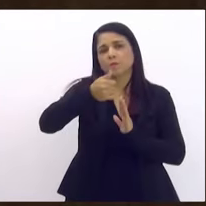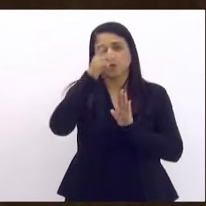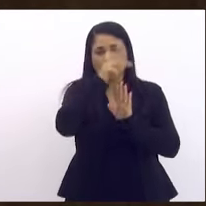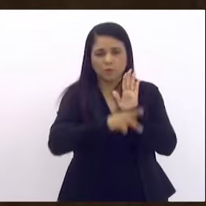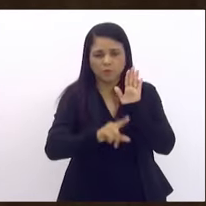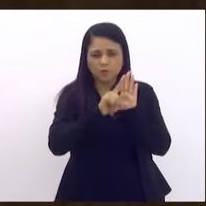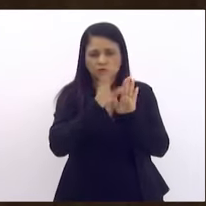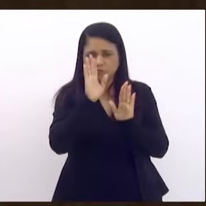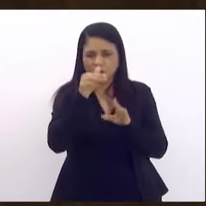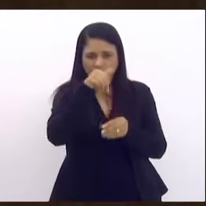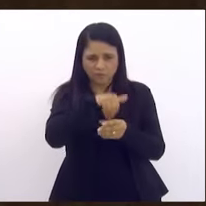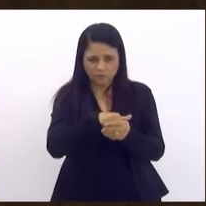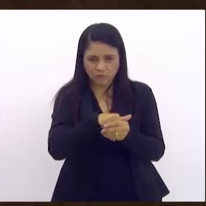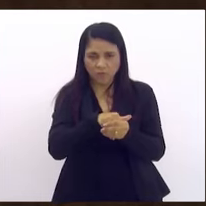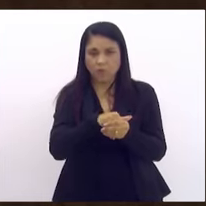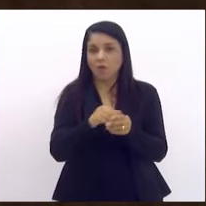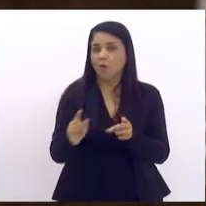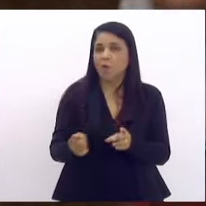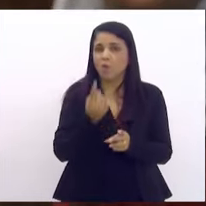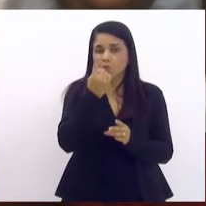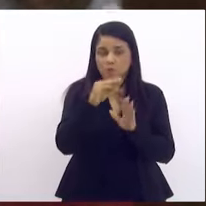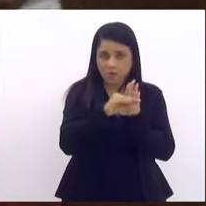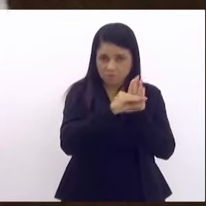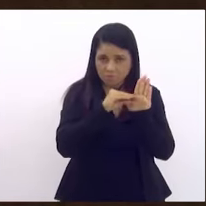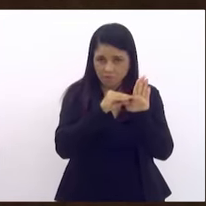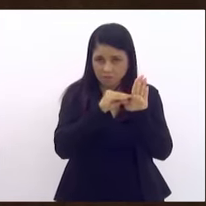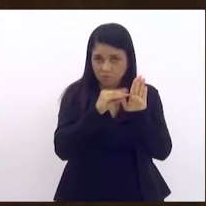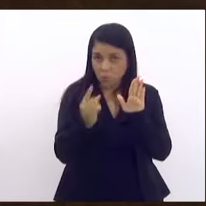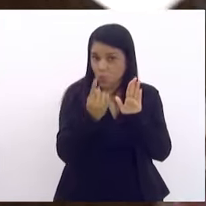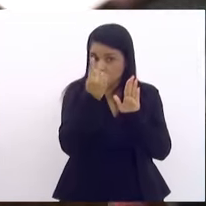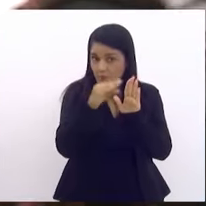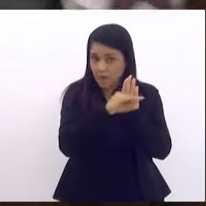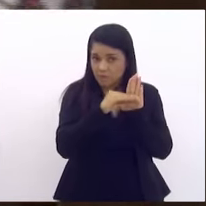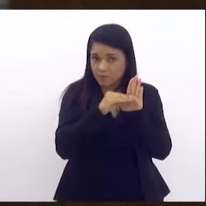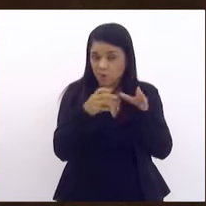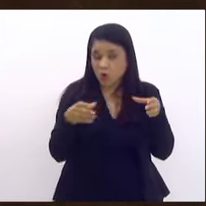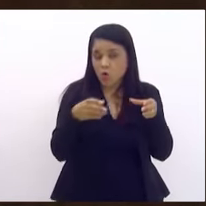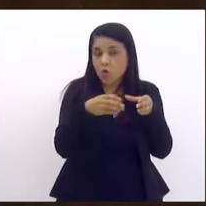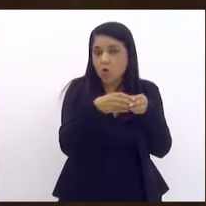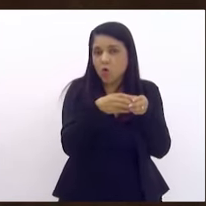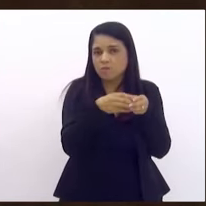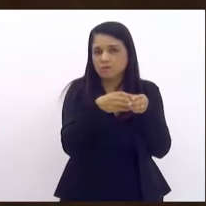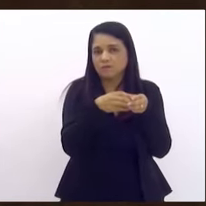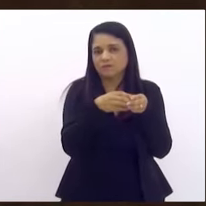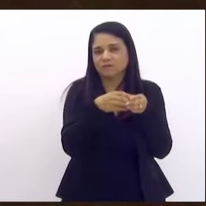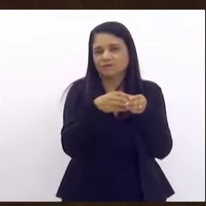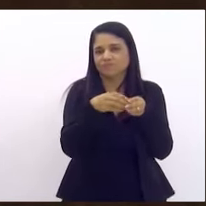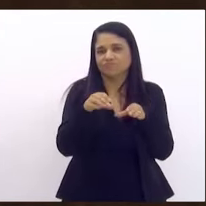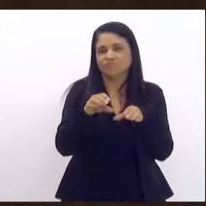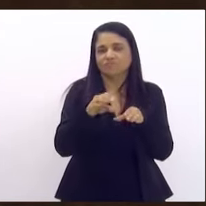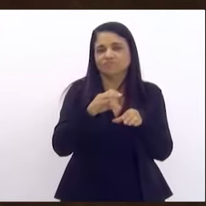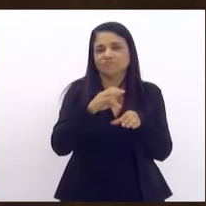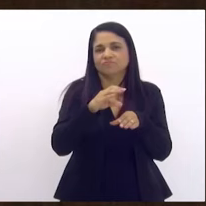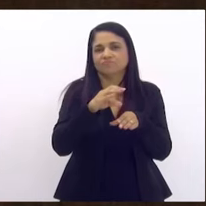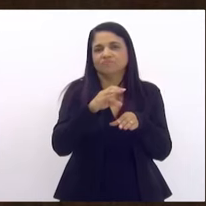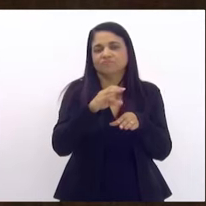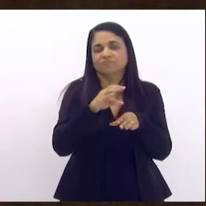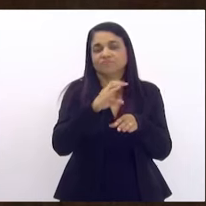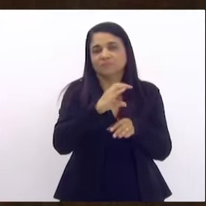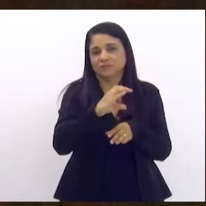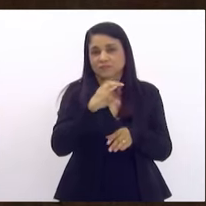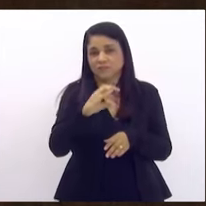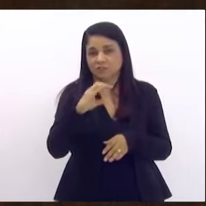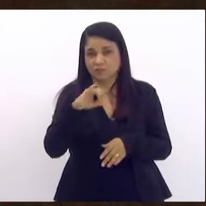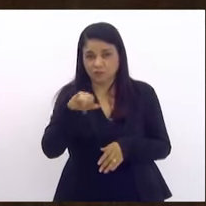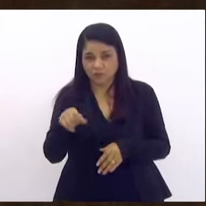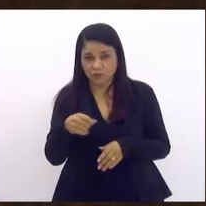já votou é que a única emenda que tinha era da comissão de constituição e justiça pela juridicidade com emenda